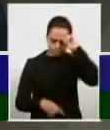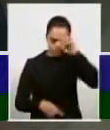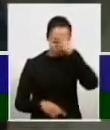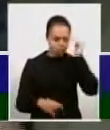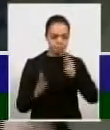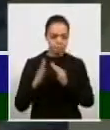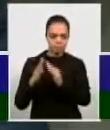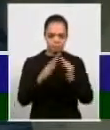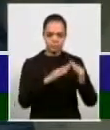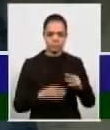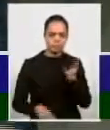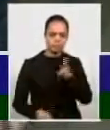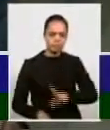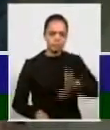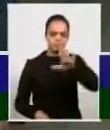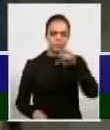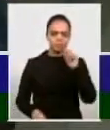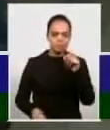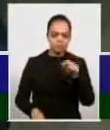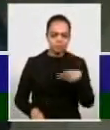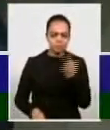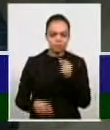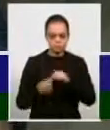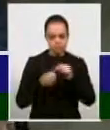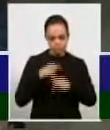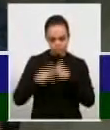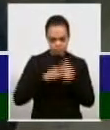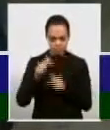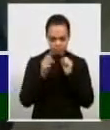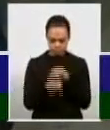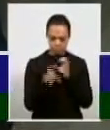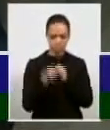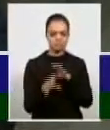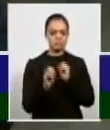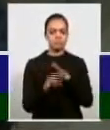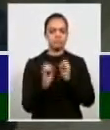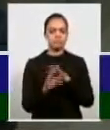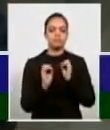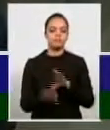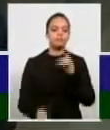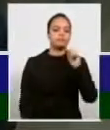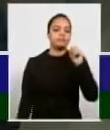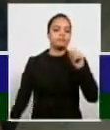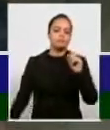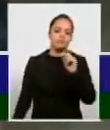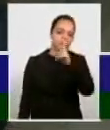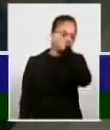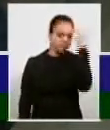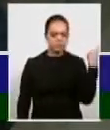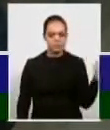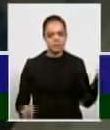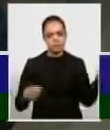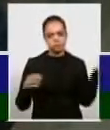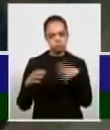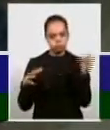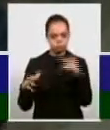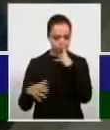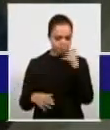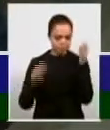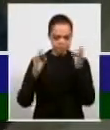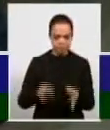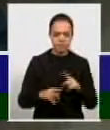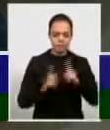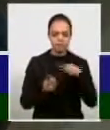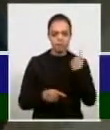moradores daquelas regiões, para que se faça um trabalho de educação, para que eles coloquem no lugar certo. Mas não